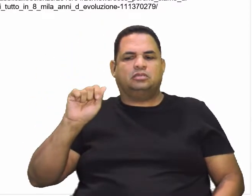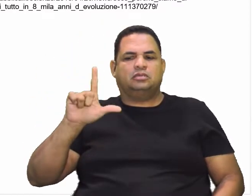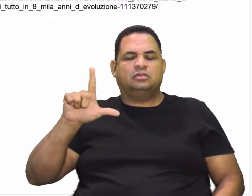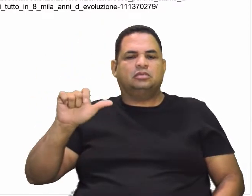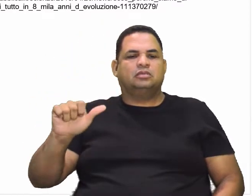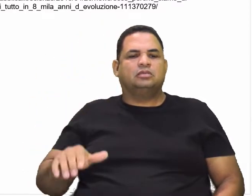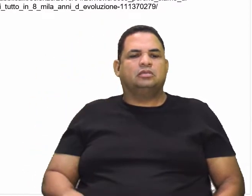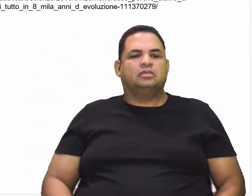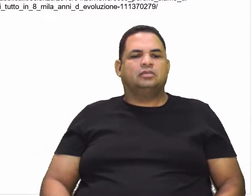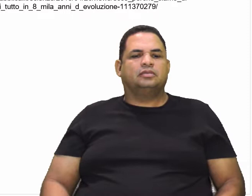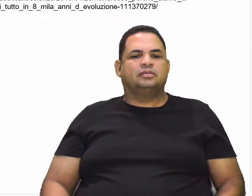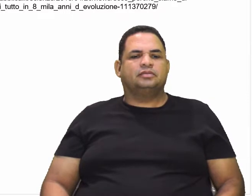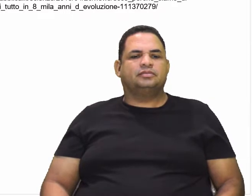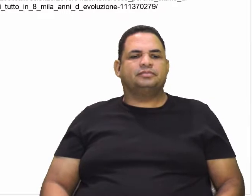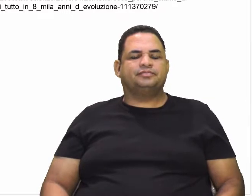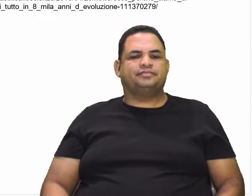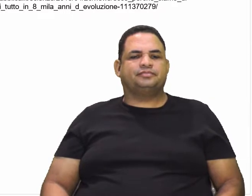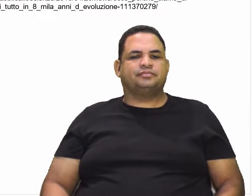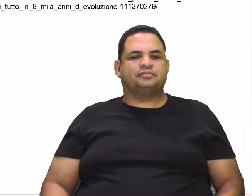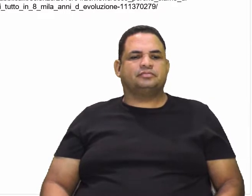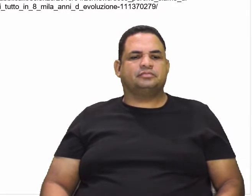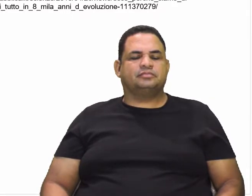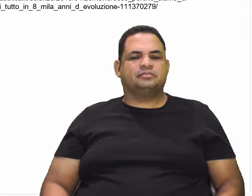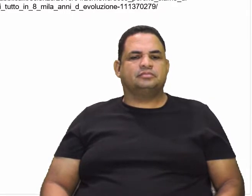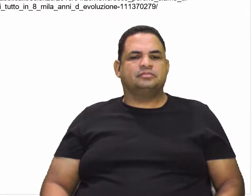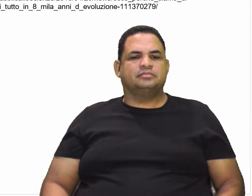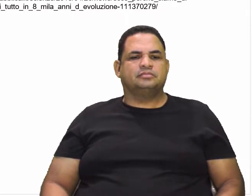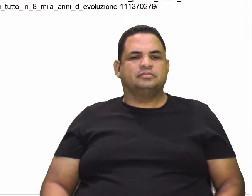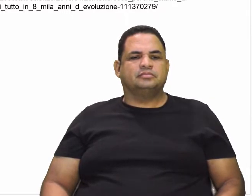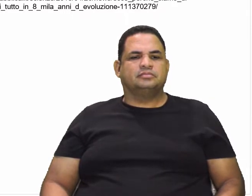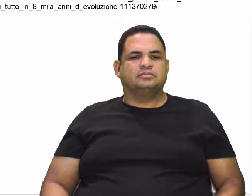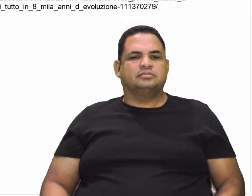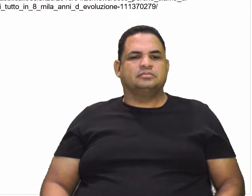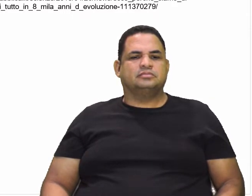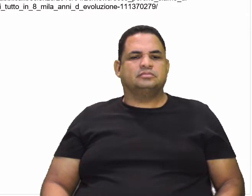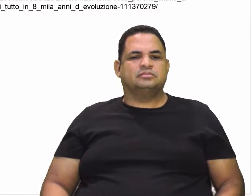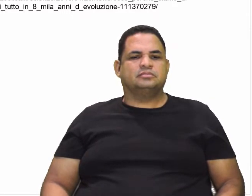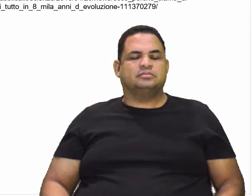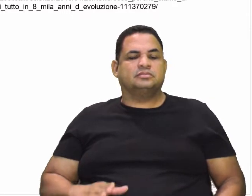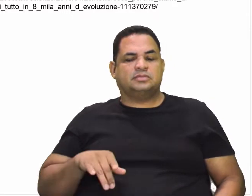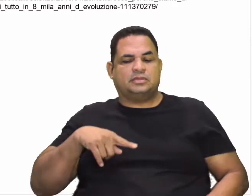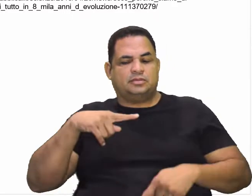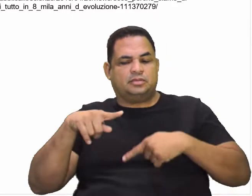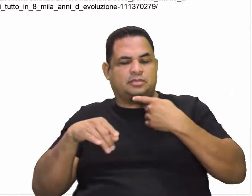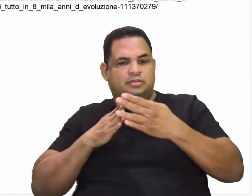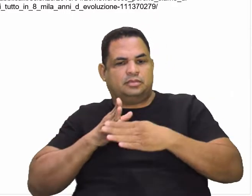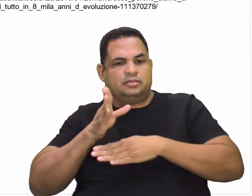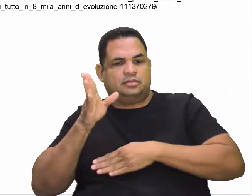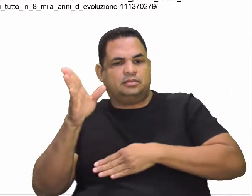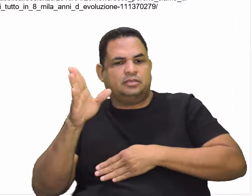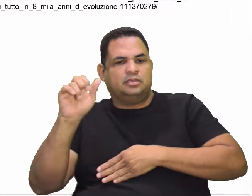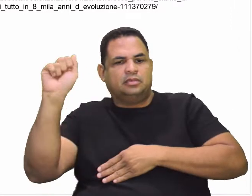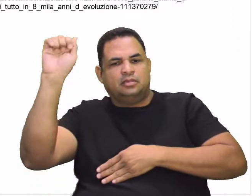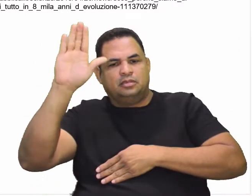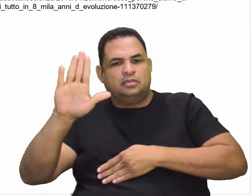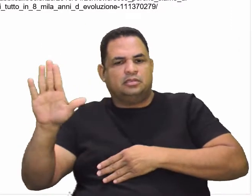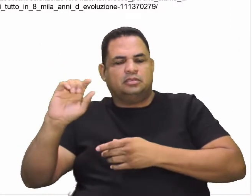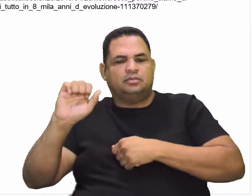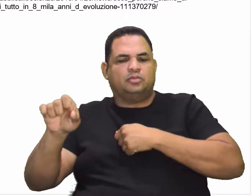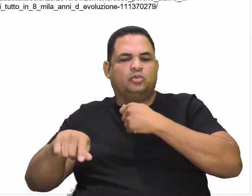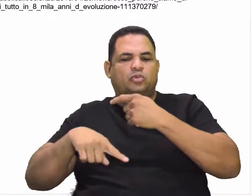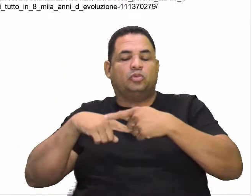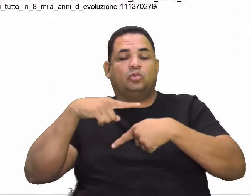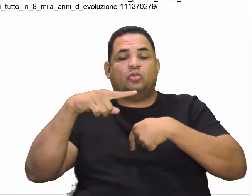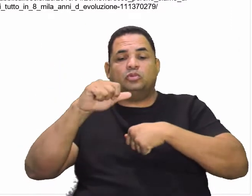Lá. Na África Oriental, ele vai ir para a Ásia, migrar para a Ásia e migrar para a Europa.